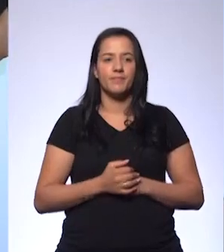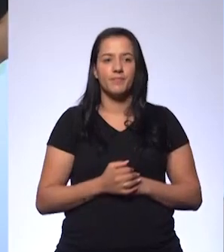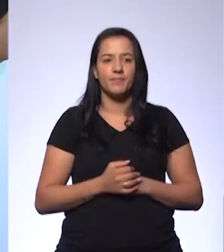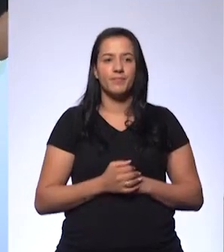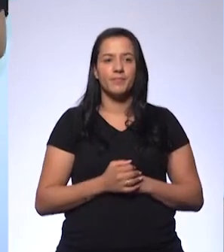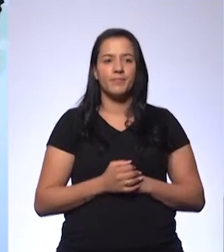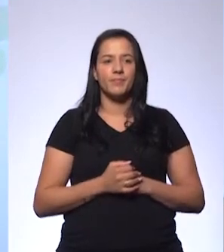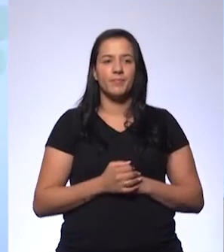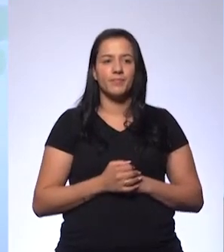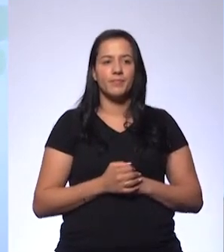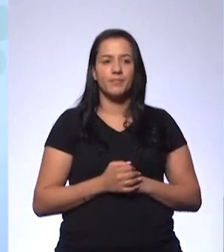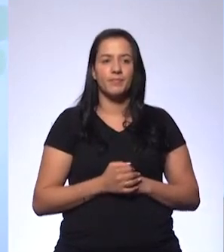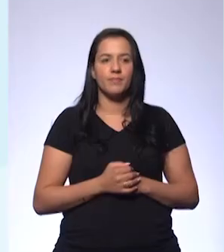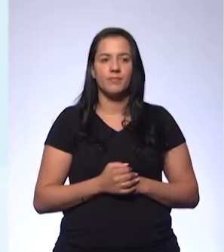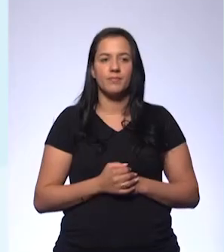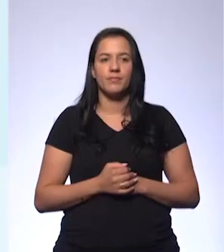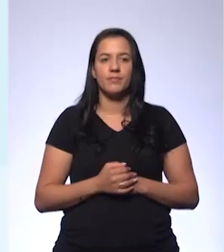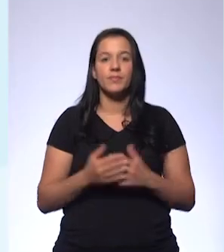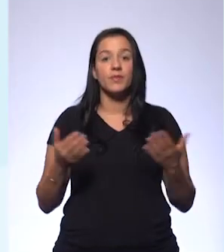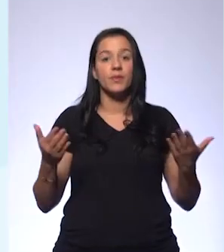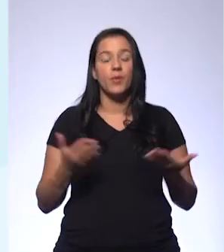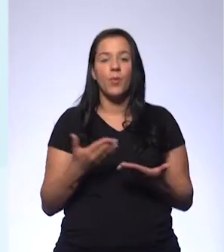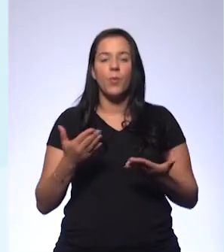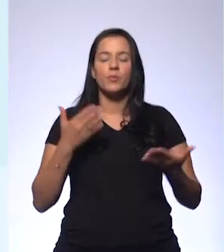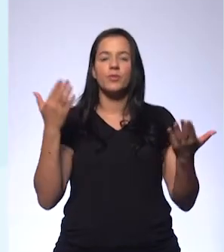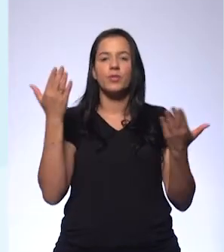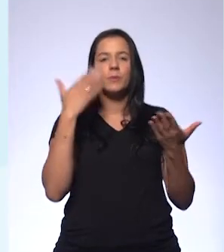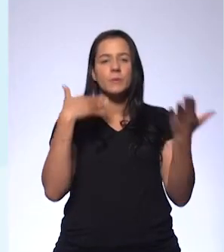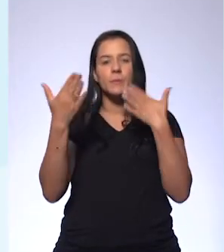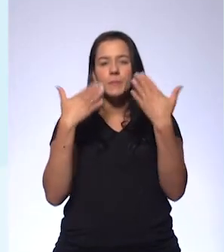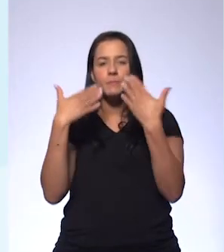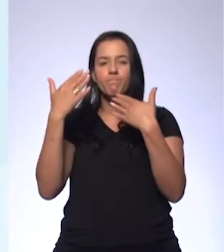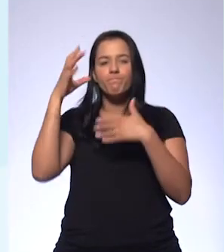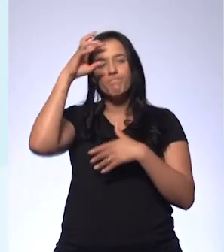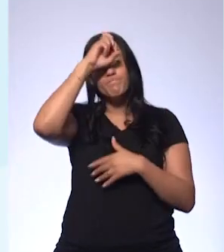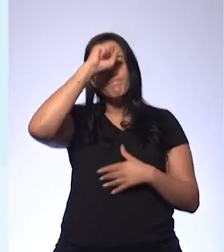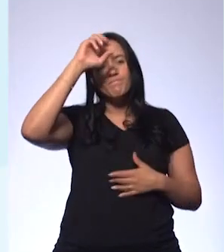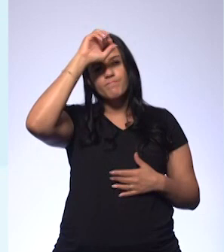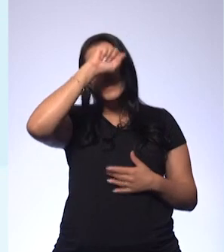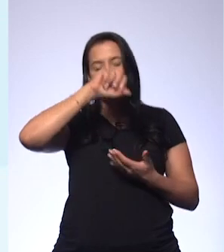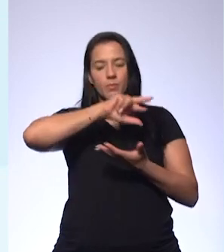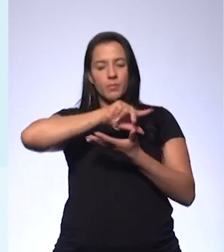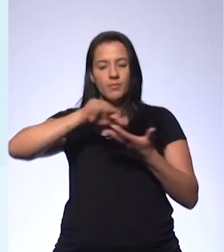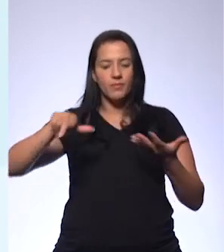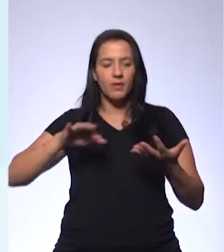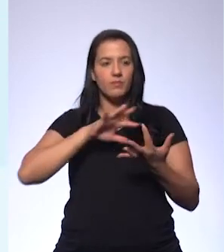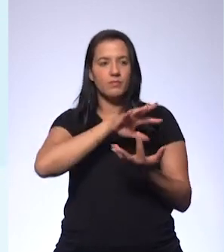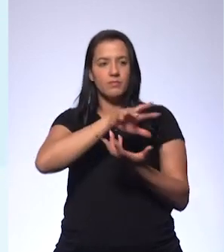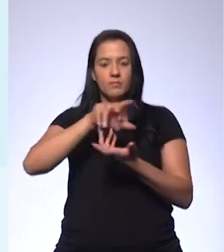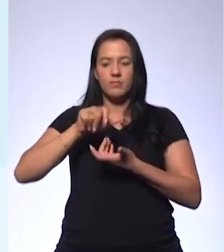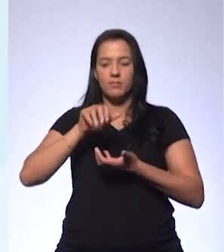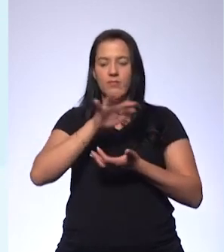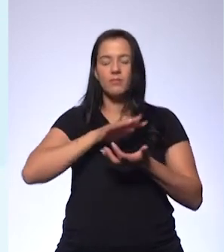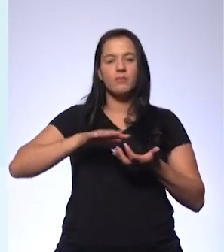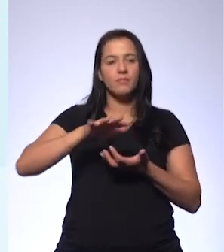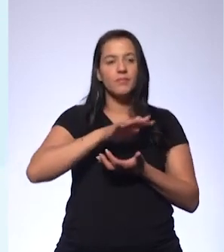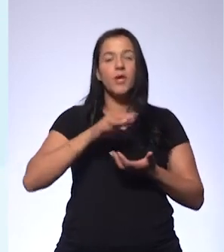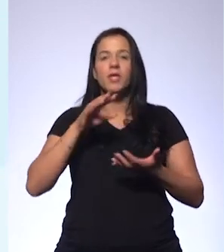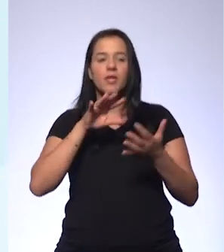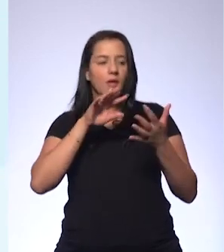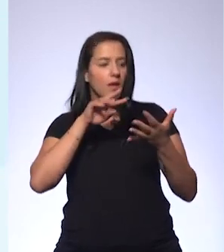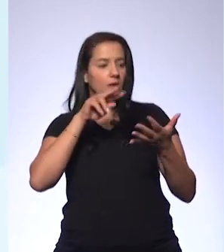a gente dialogou aí sobre os ecossistemas, a gente entendeu como que é um